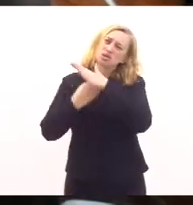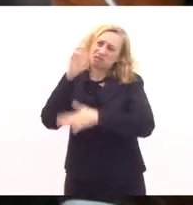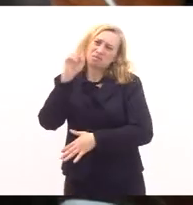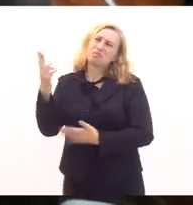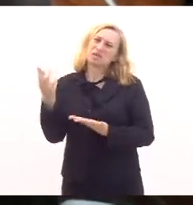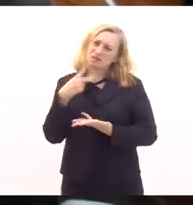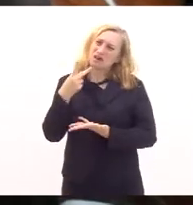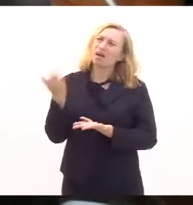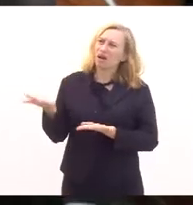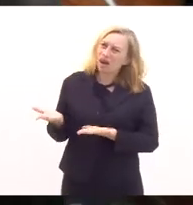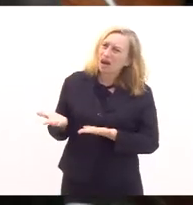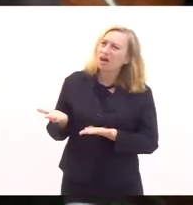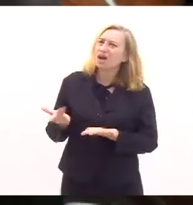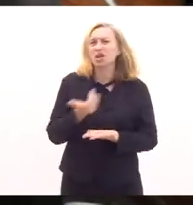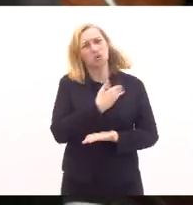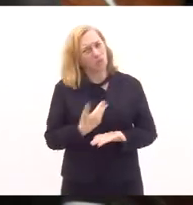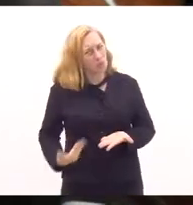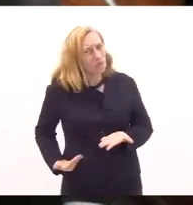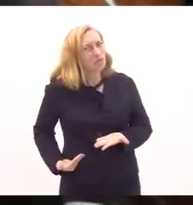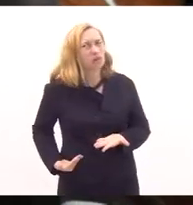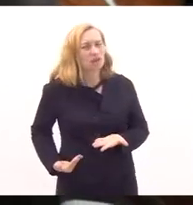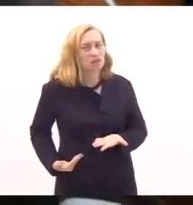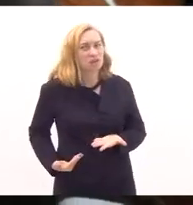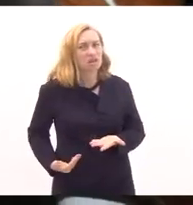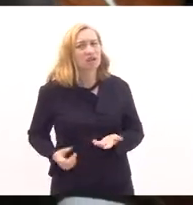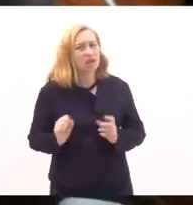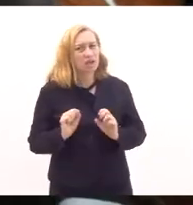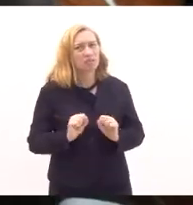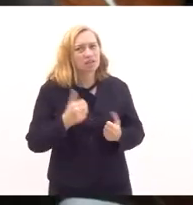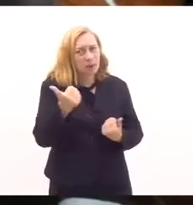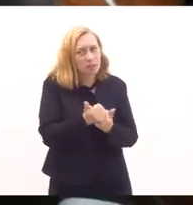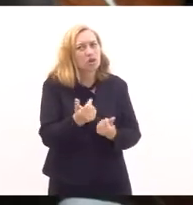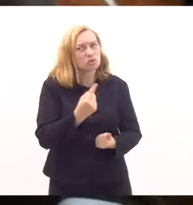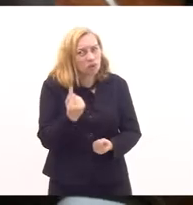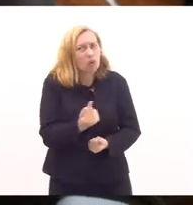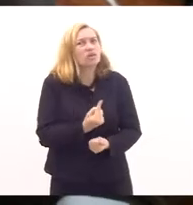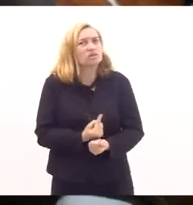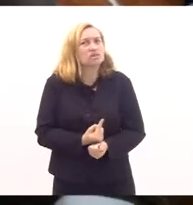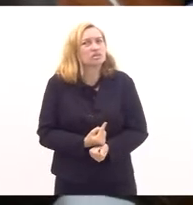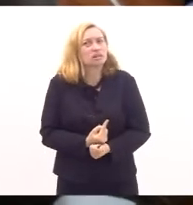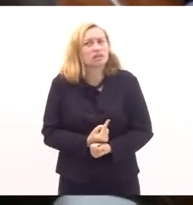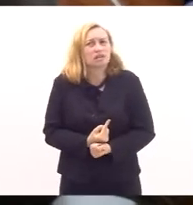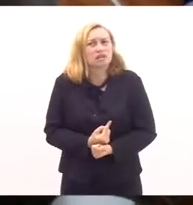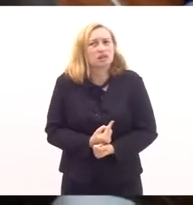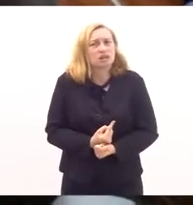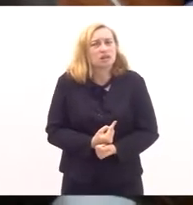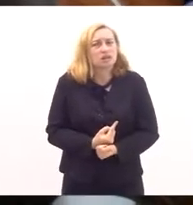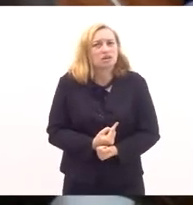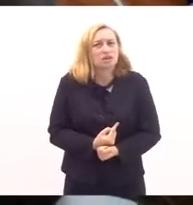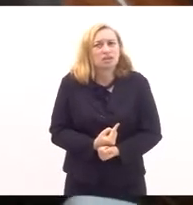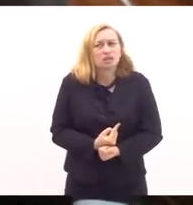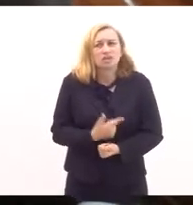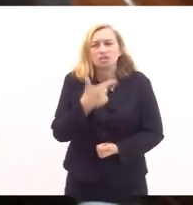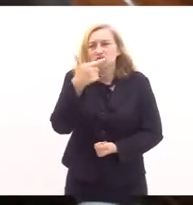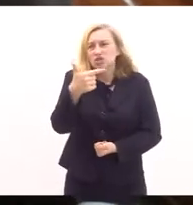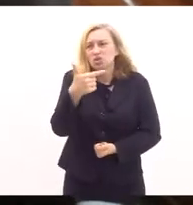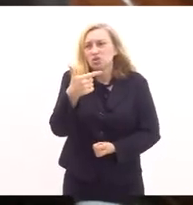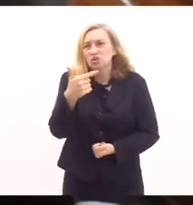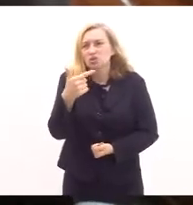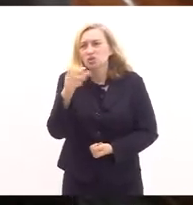empresariado e o governo, que deveria eu estar entendo. Defendendo a classe trabalhadora, que no dia 2 de outubro vai